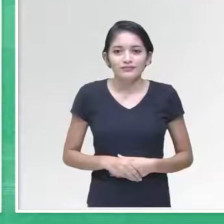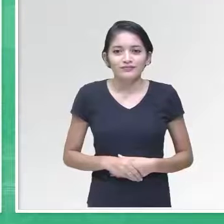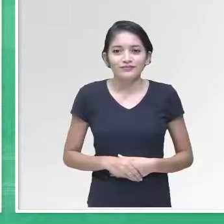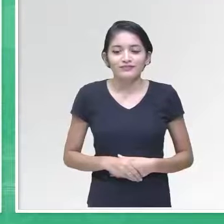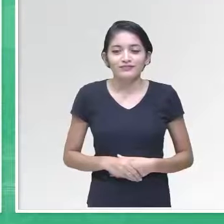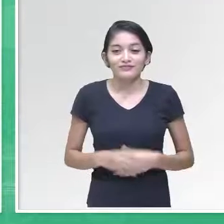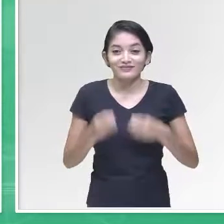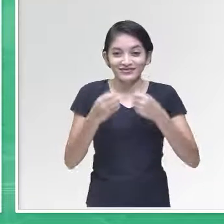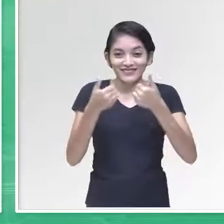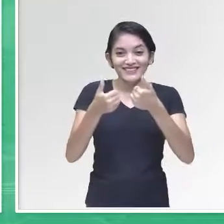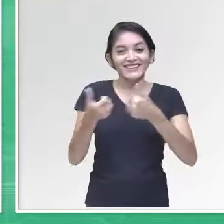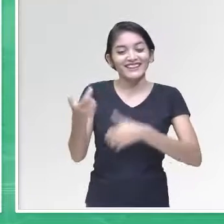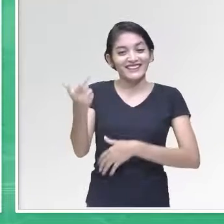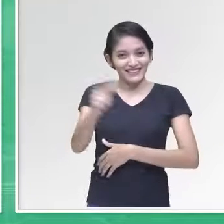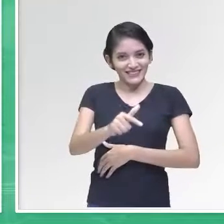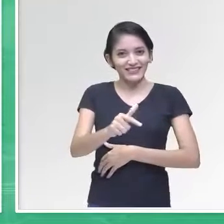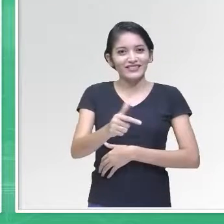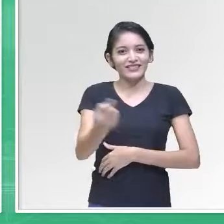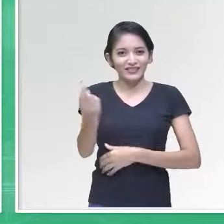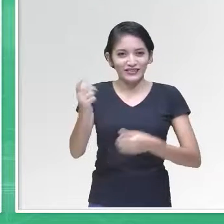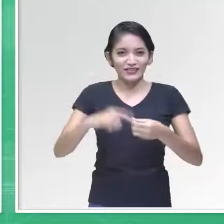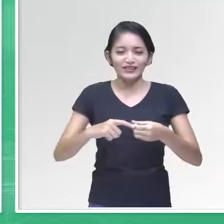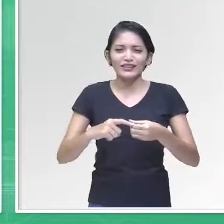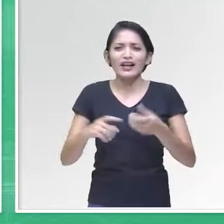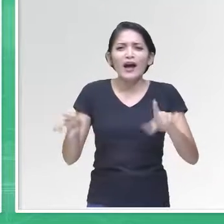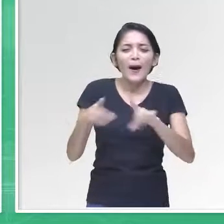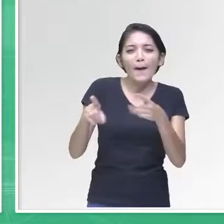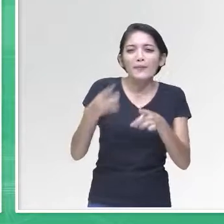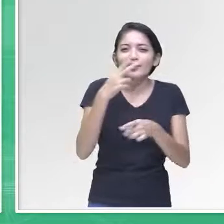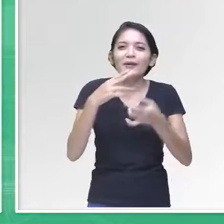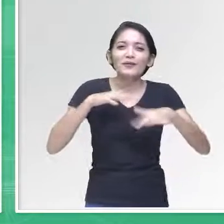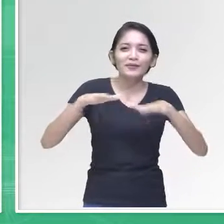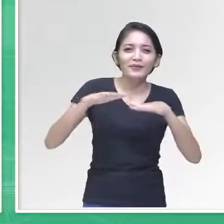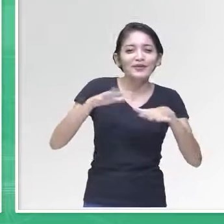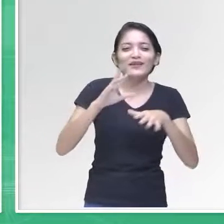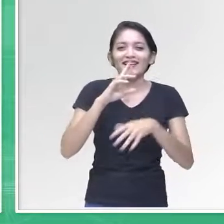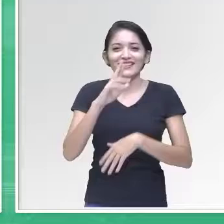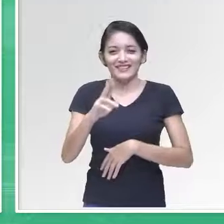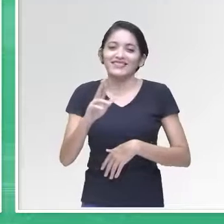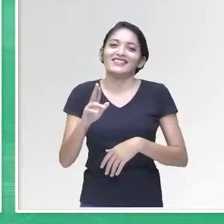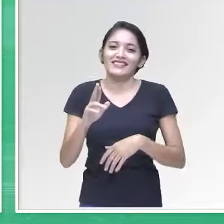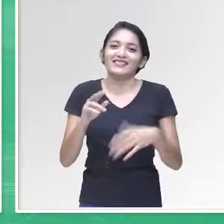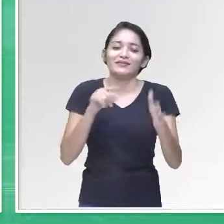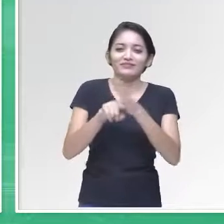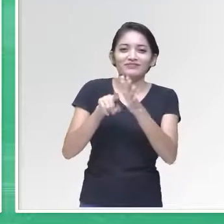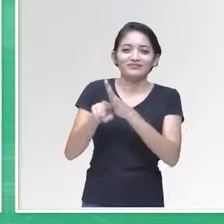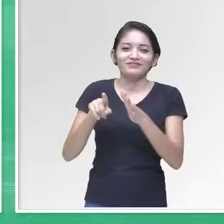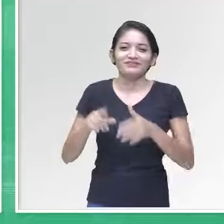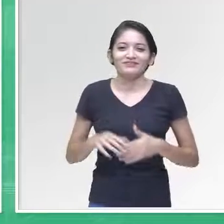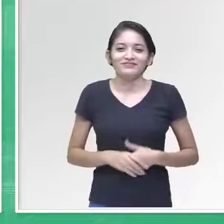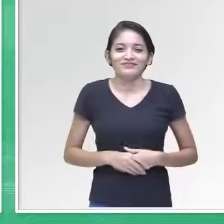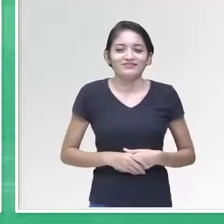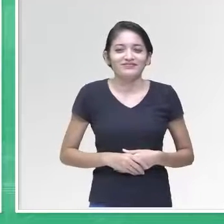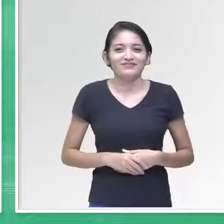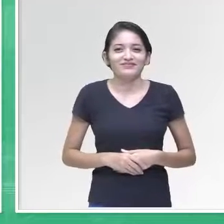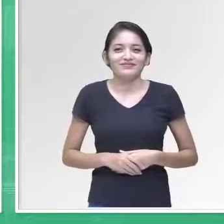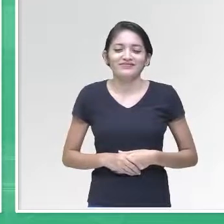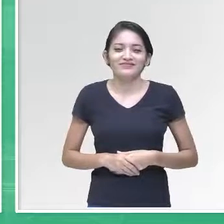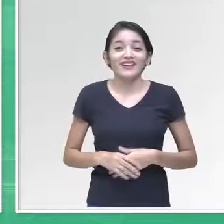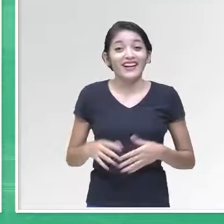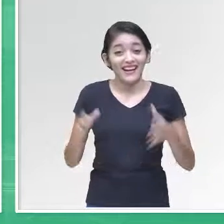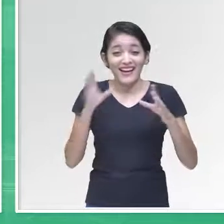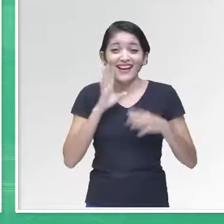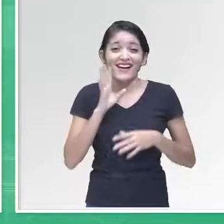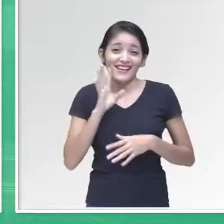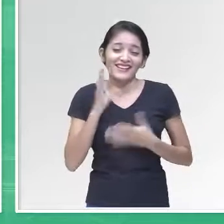Muito bem, estamos de volta aqui, né, ao som dessa musiquinha instigante para responder essas questões, né? Bem animada, gostei. Bom,